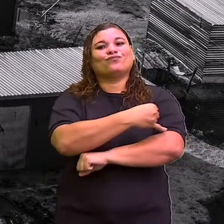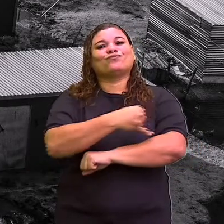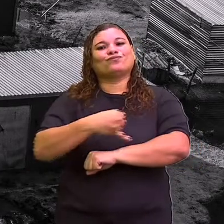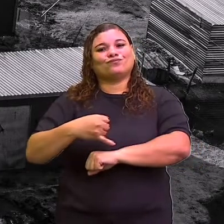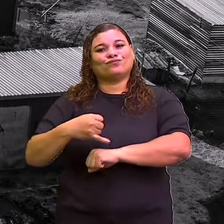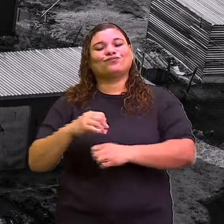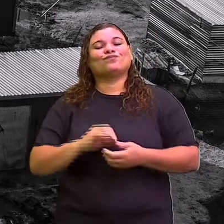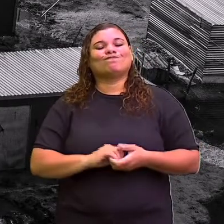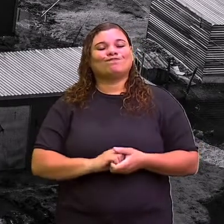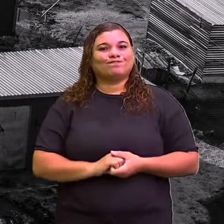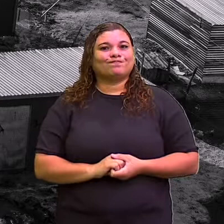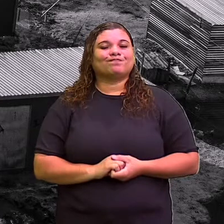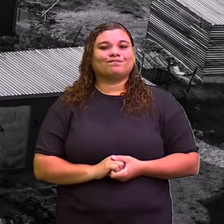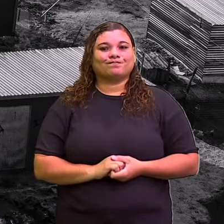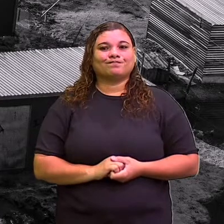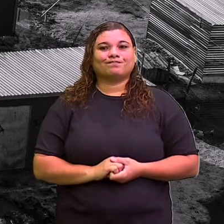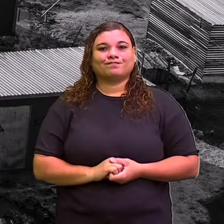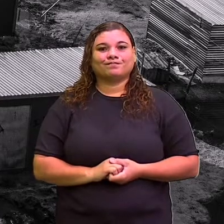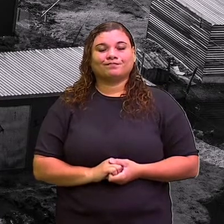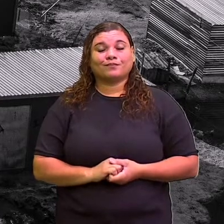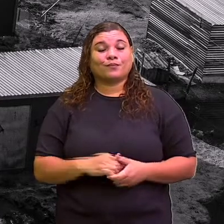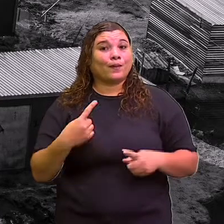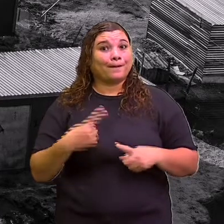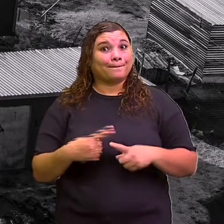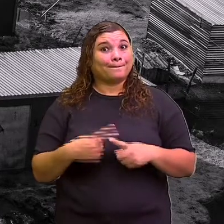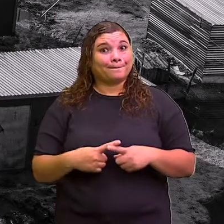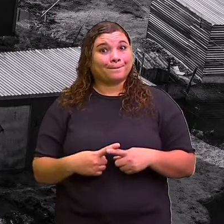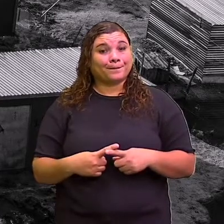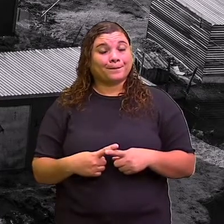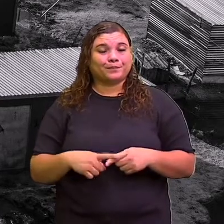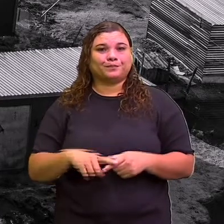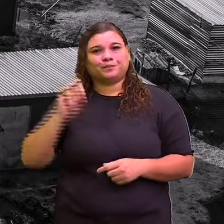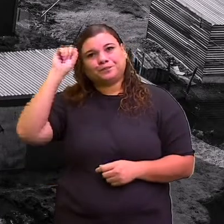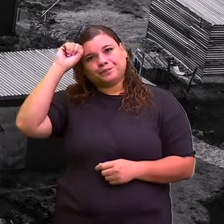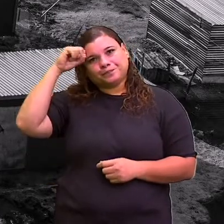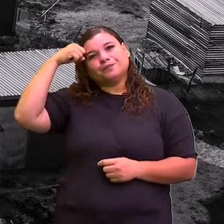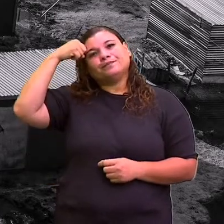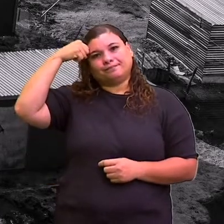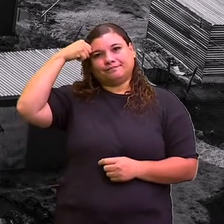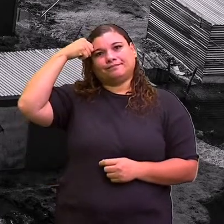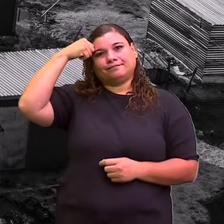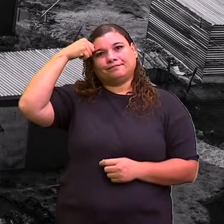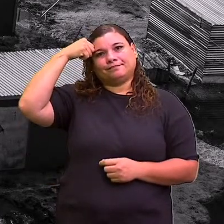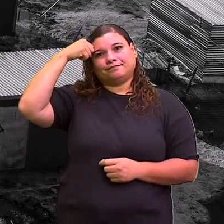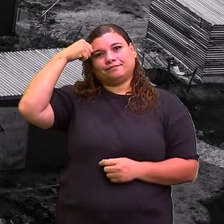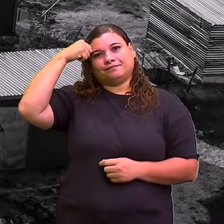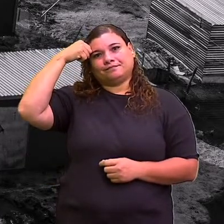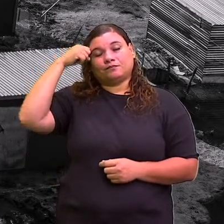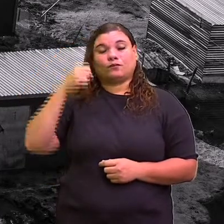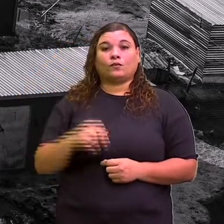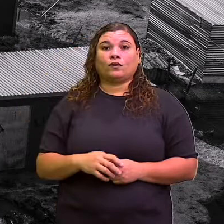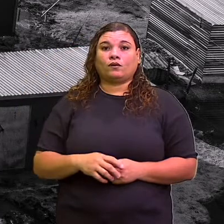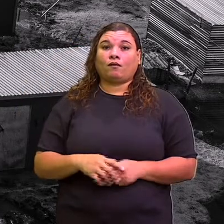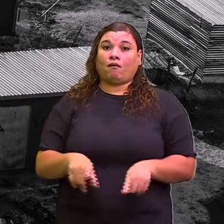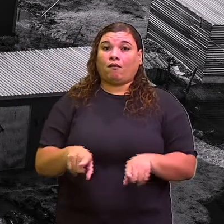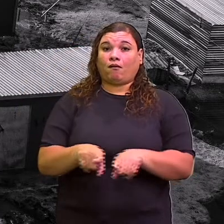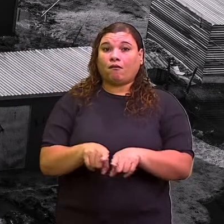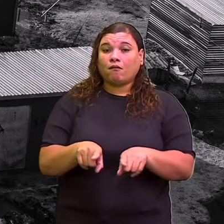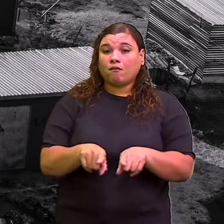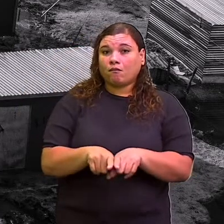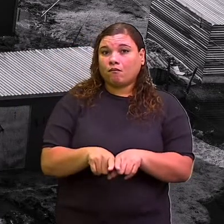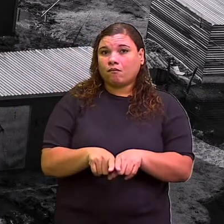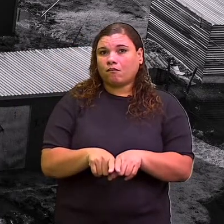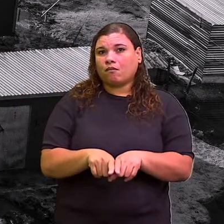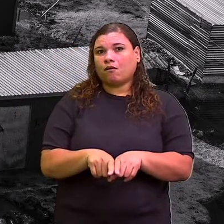infraestrutura. E que a África, tanto quanto países ricos ou como o